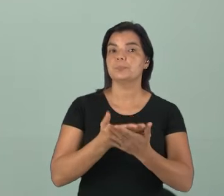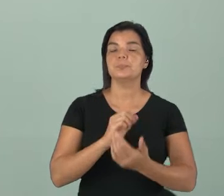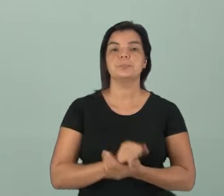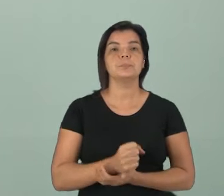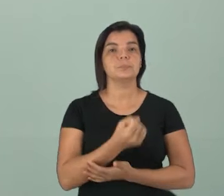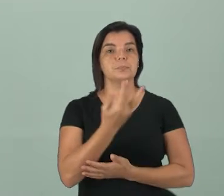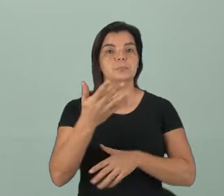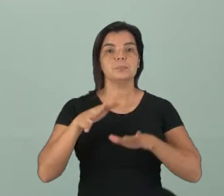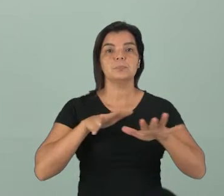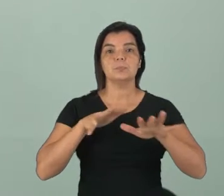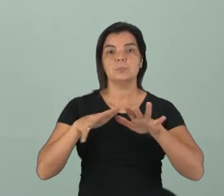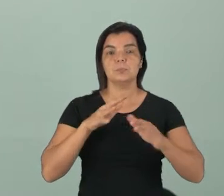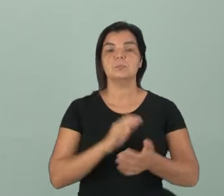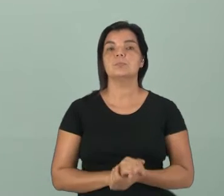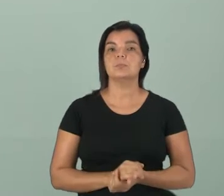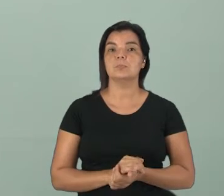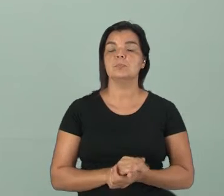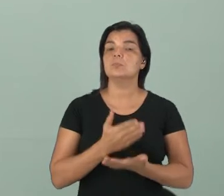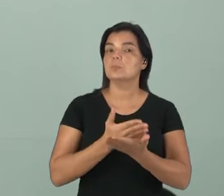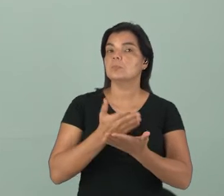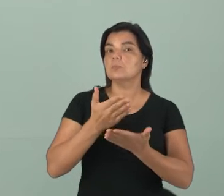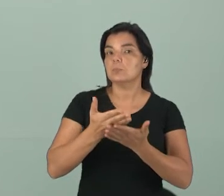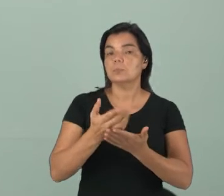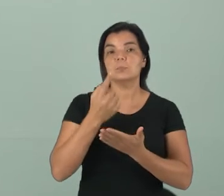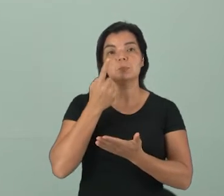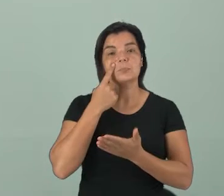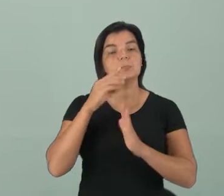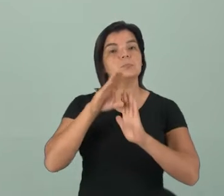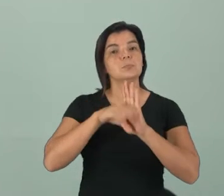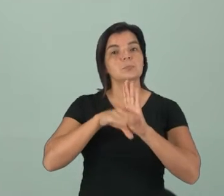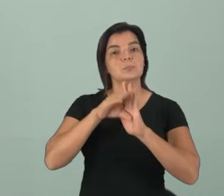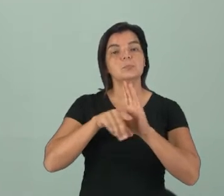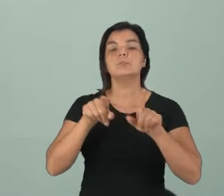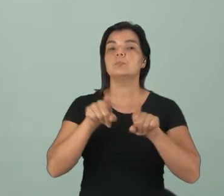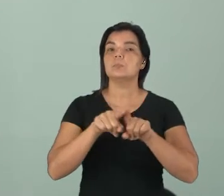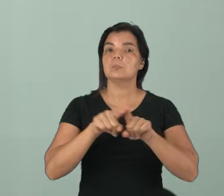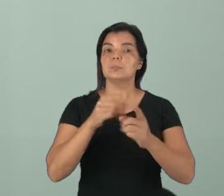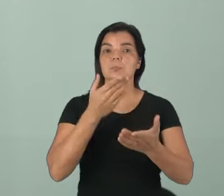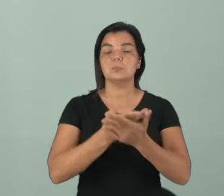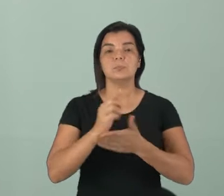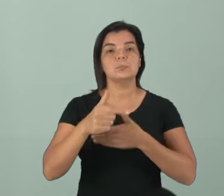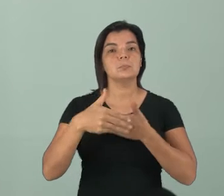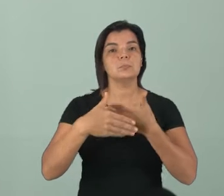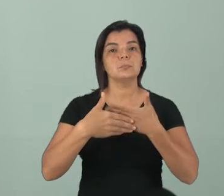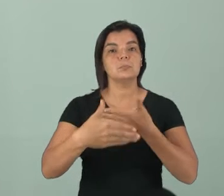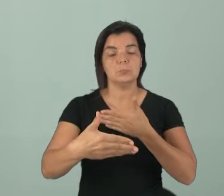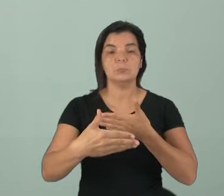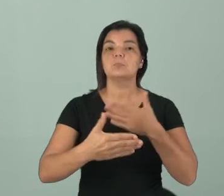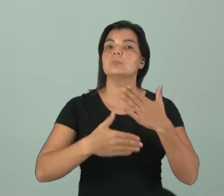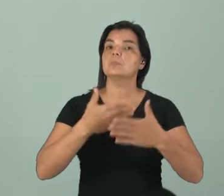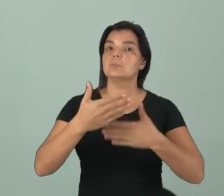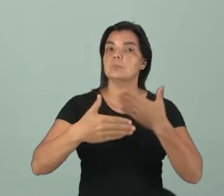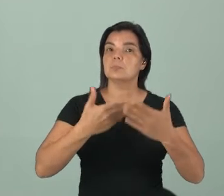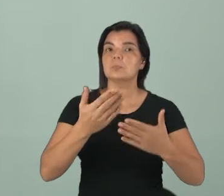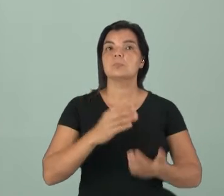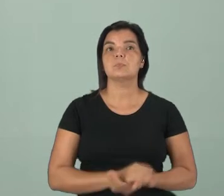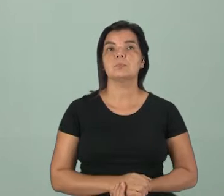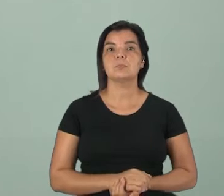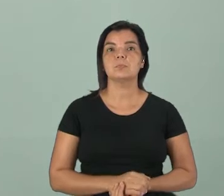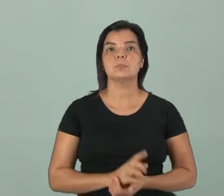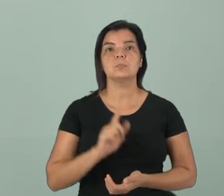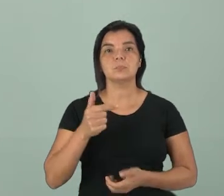sobre quantidade de movimento, né? A parte introdutória, vamos só ver os conceitos. E nas aulas seguintes eles vão se desenvolver, né,